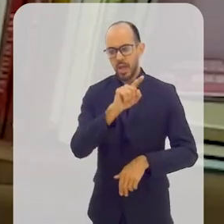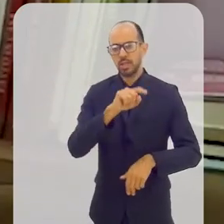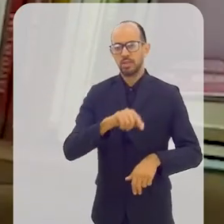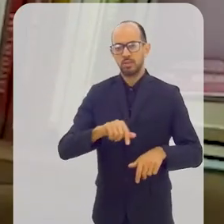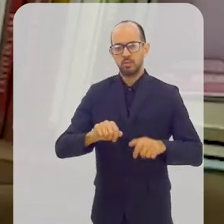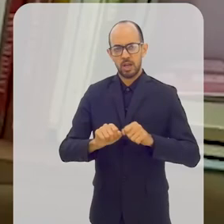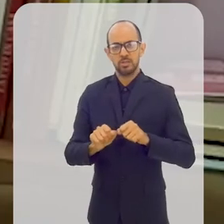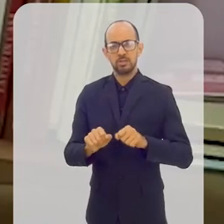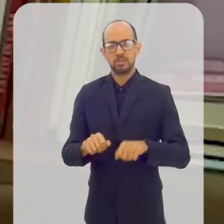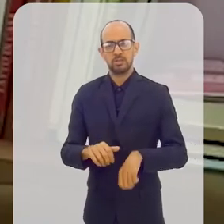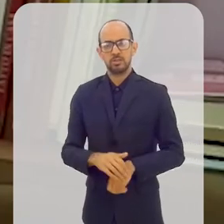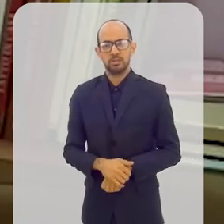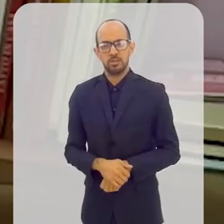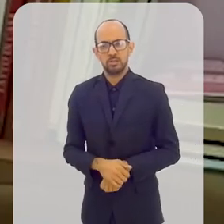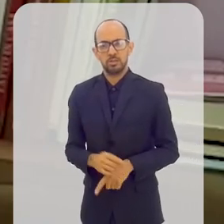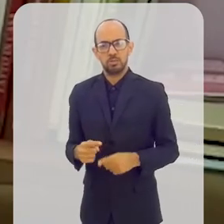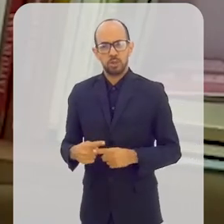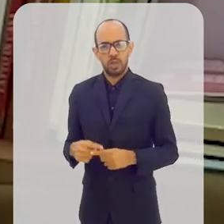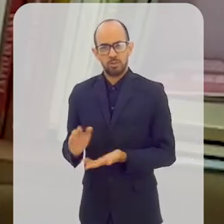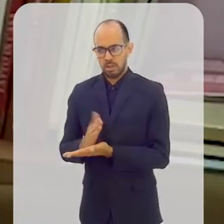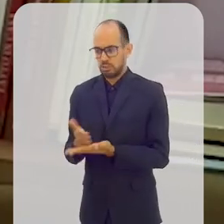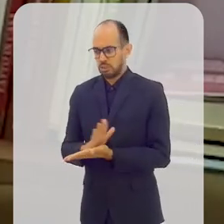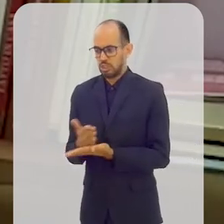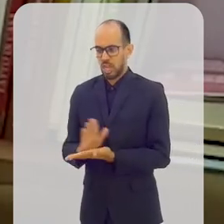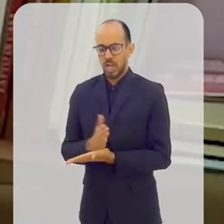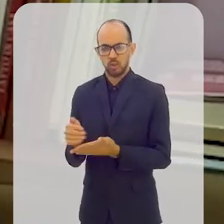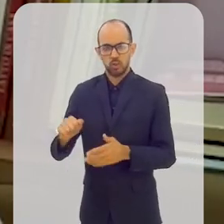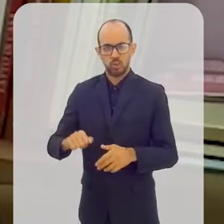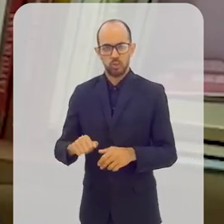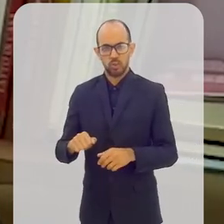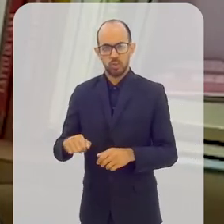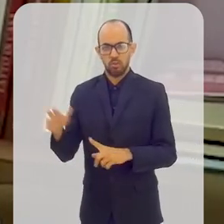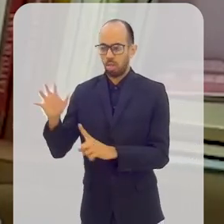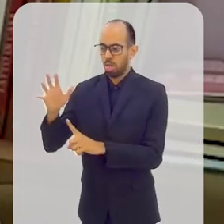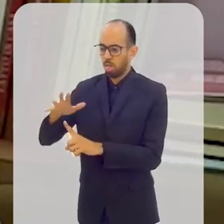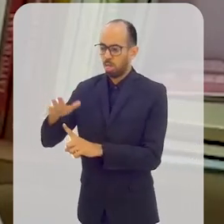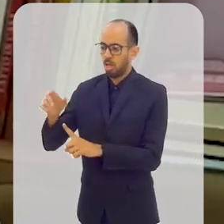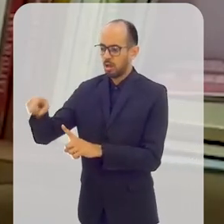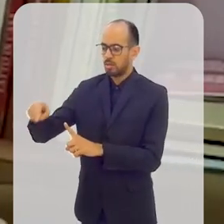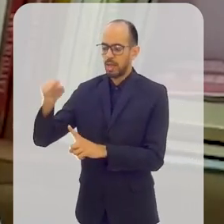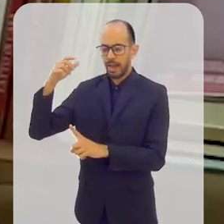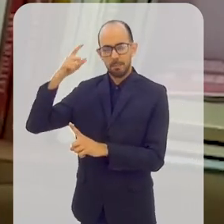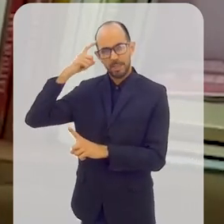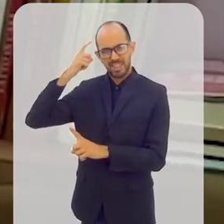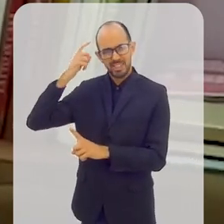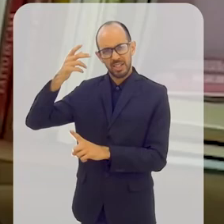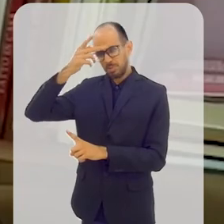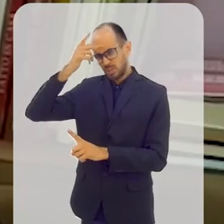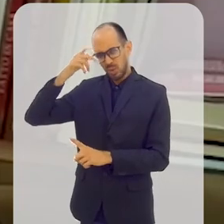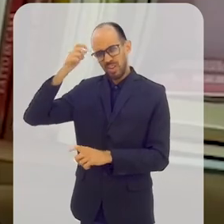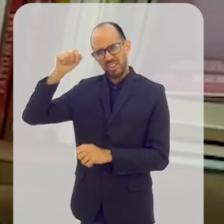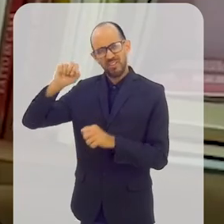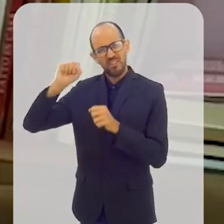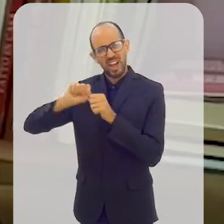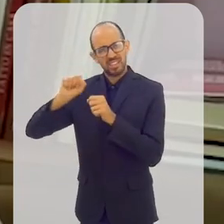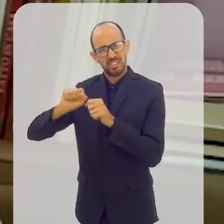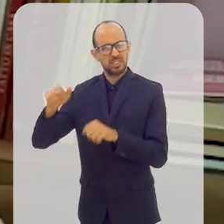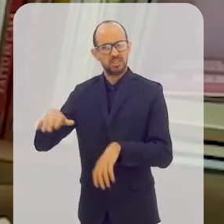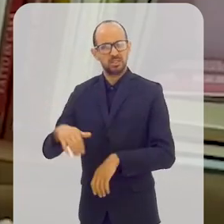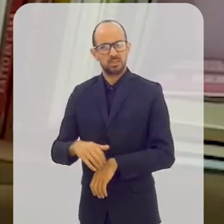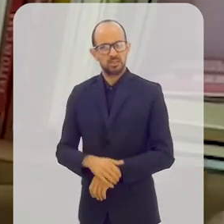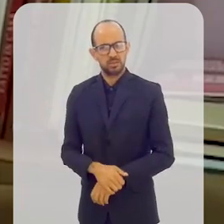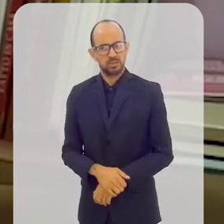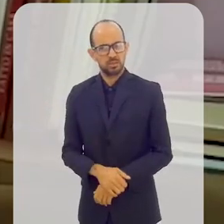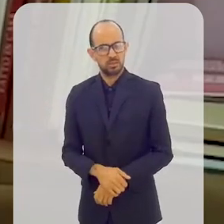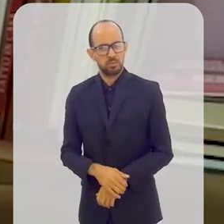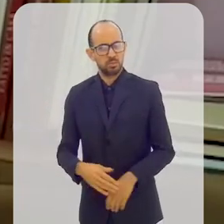tua parte. Porque vem encher o saco normalmente de quem está fazendo. Porque um cara que não faz nada, ele não enche o saco do